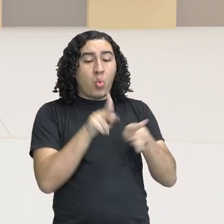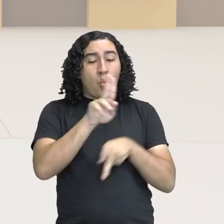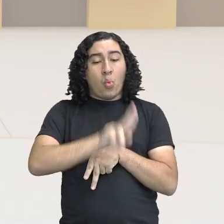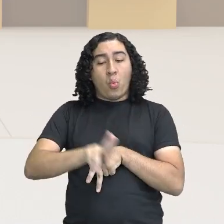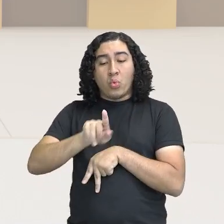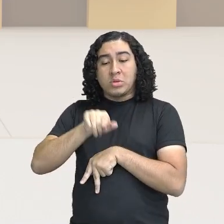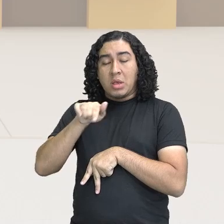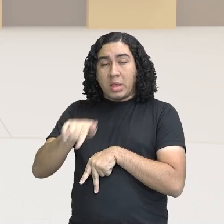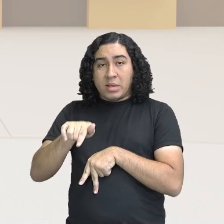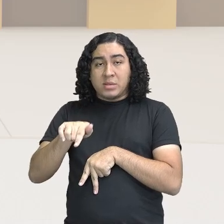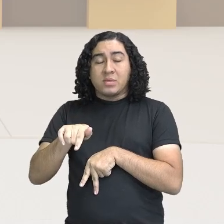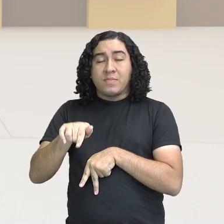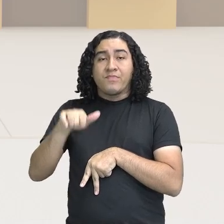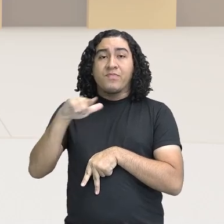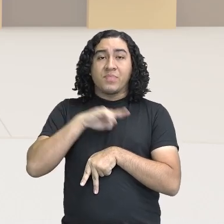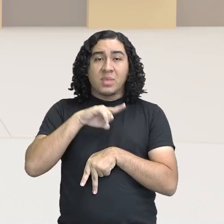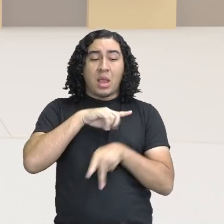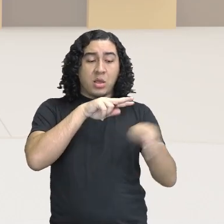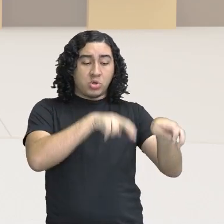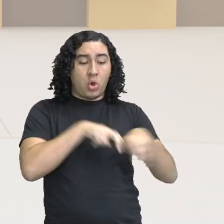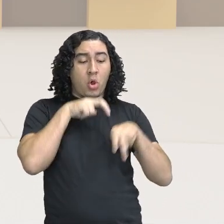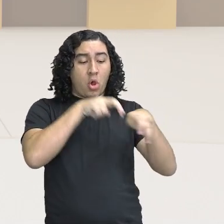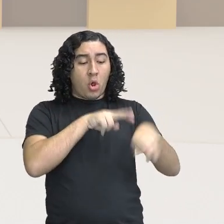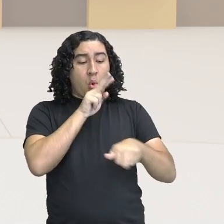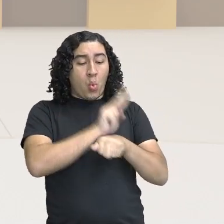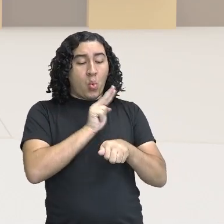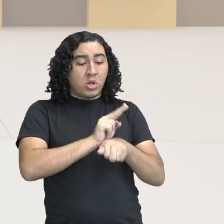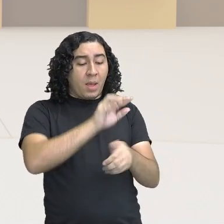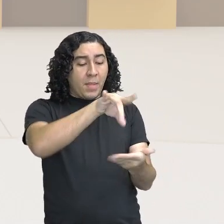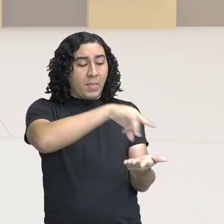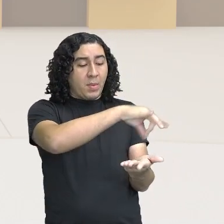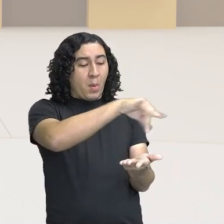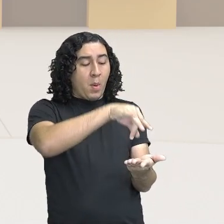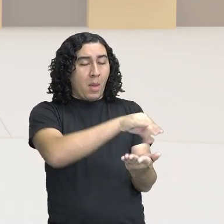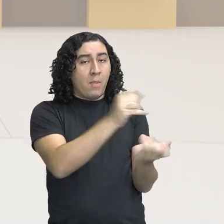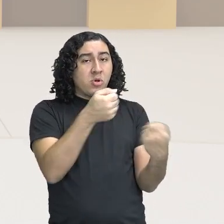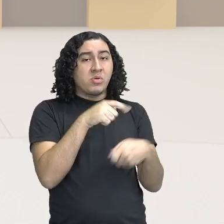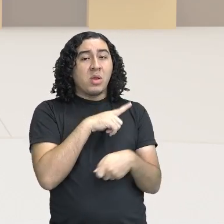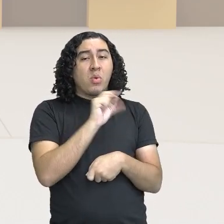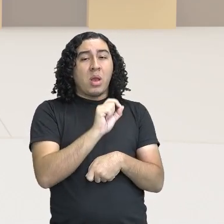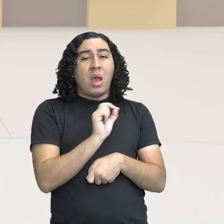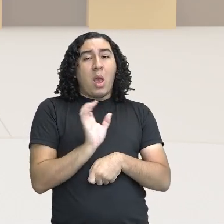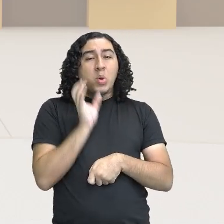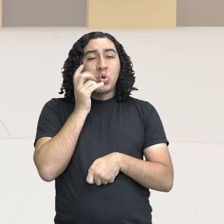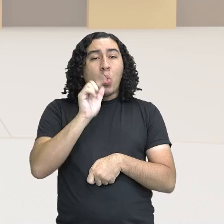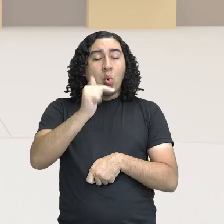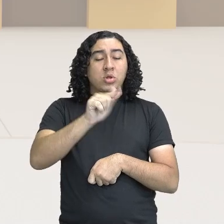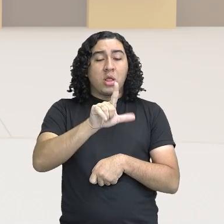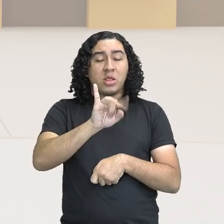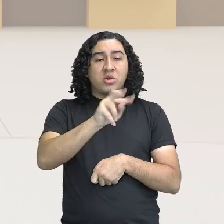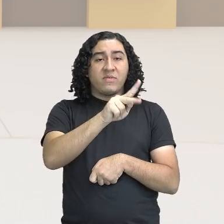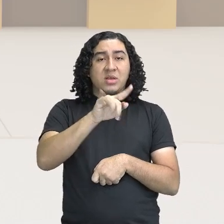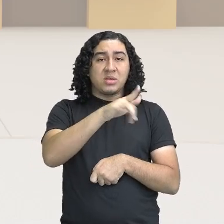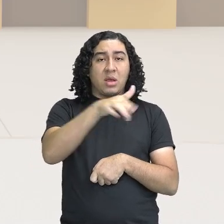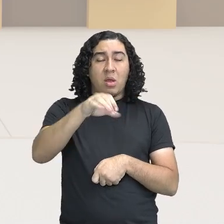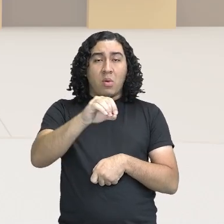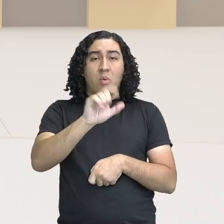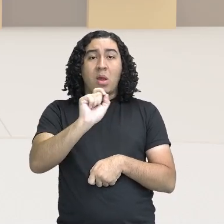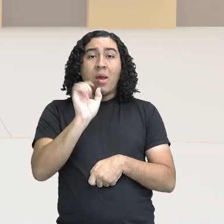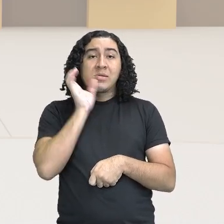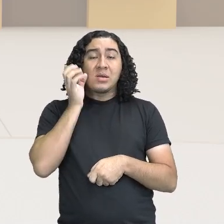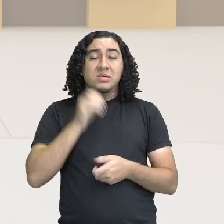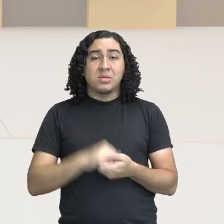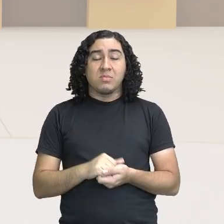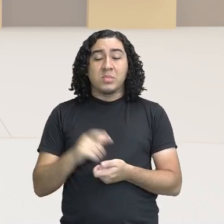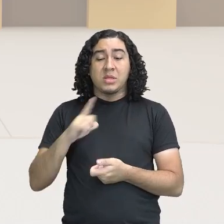adubando o solo, essa quantidade pode fazer um processo de lixiviação, ou seja, através da chuva levar para a